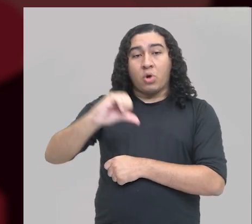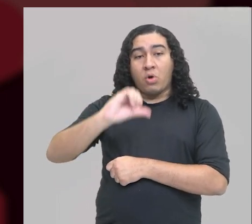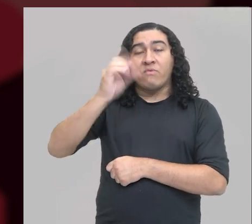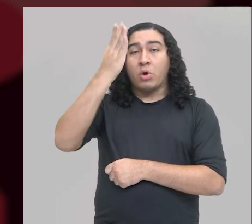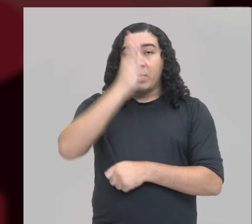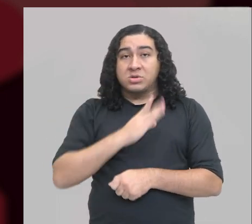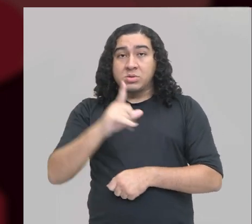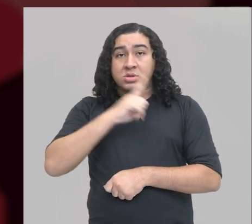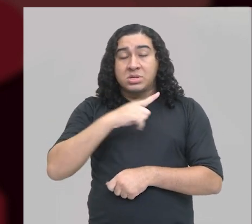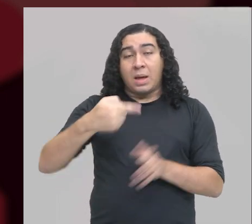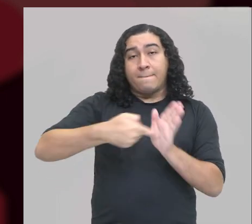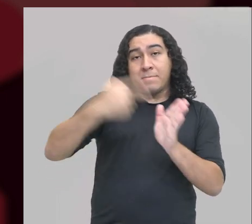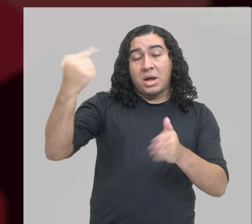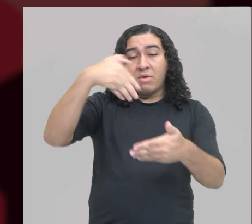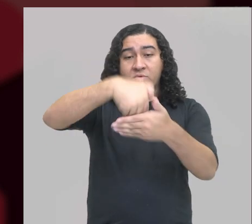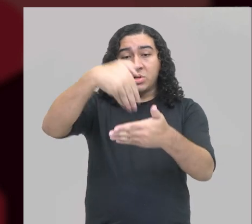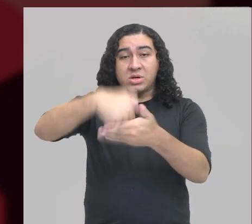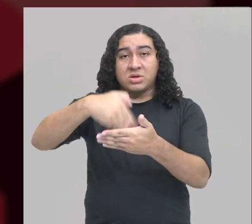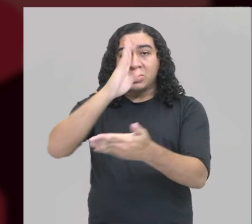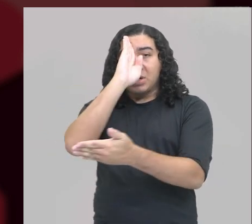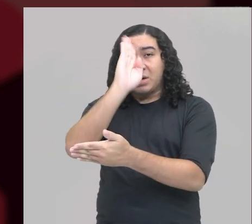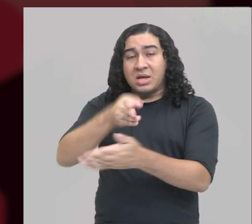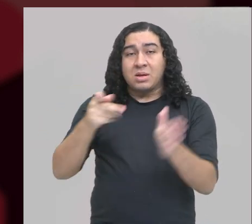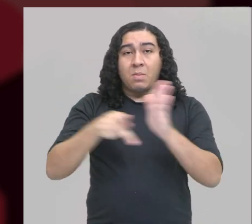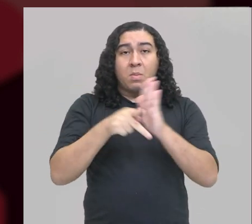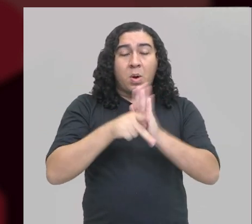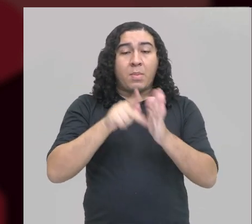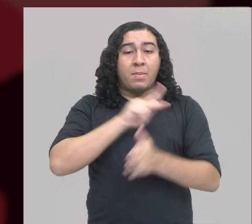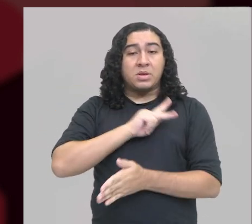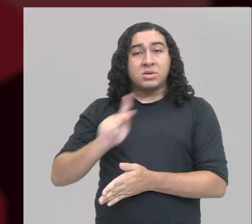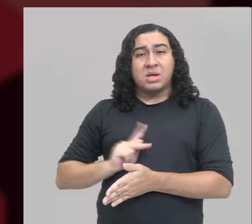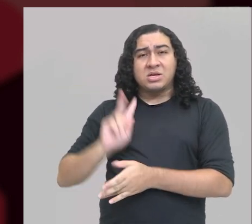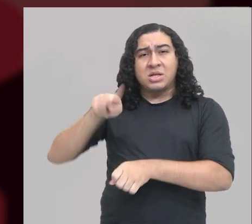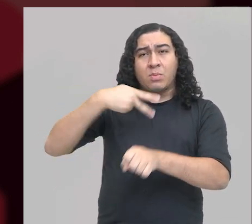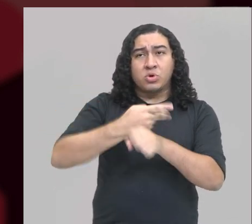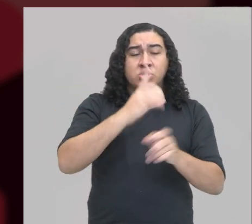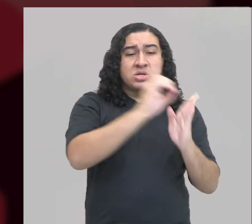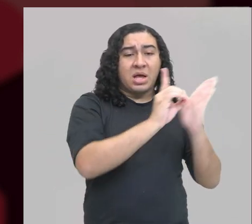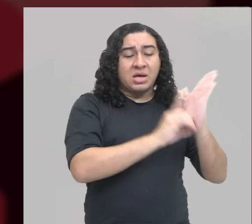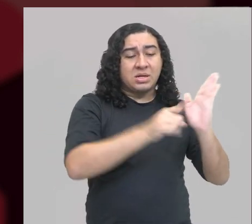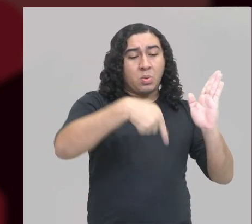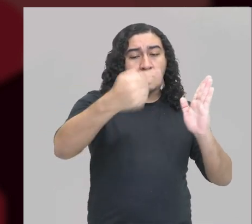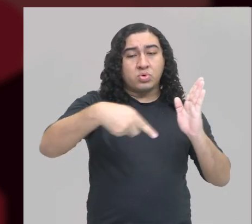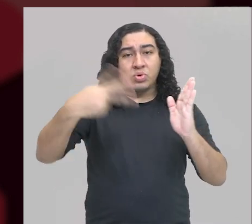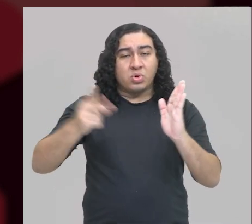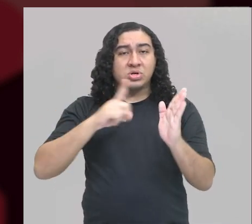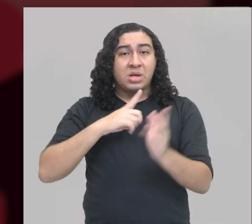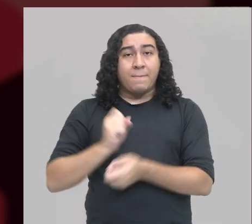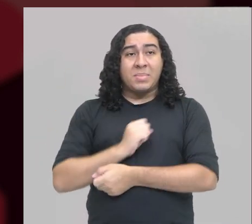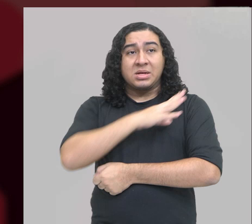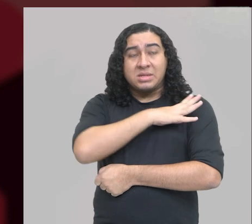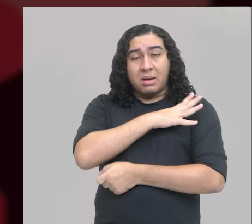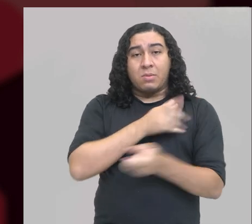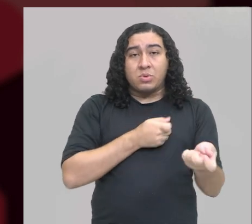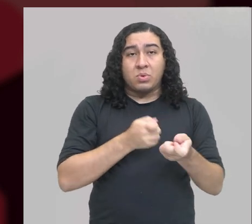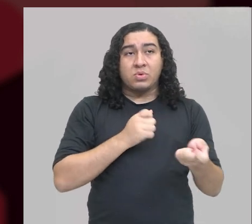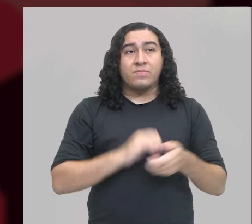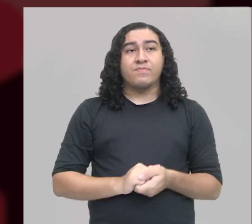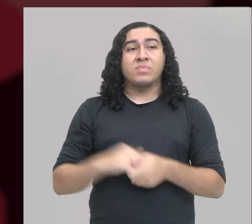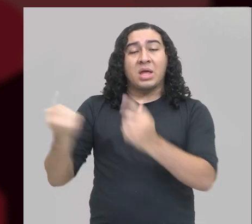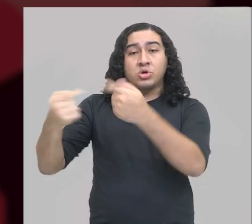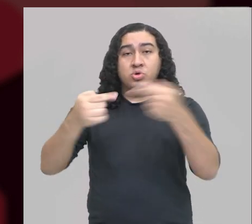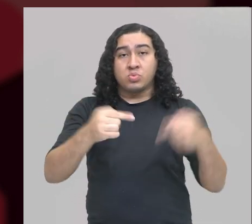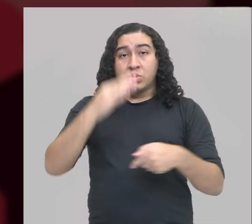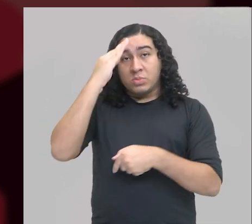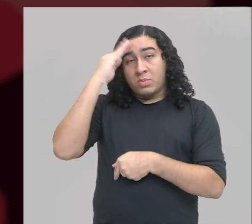suas primeiras eleições diretas para presidente após mais de 2 décadas de regime militar. A disputa principal